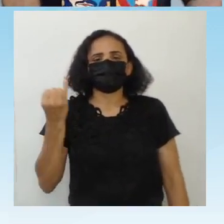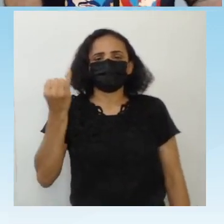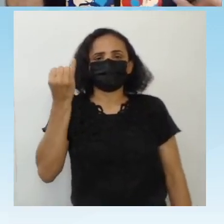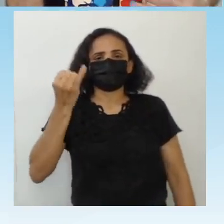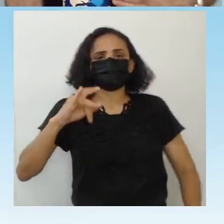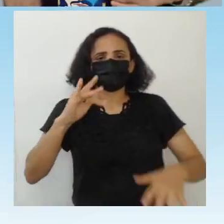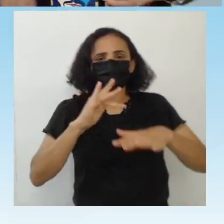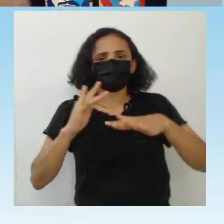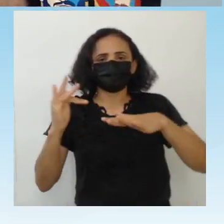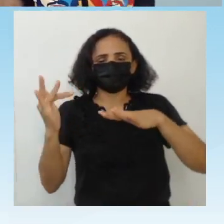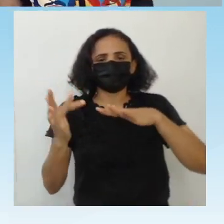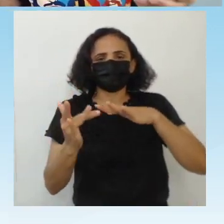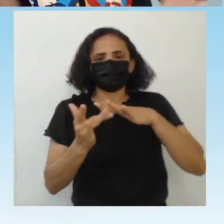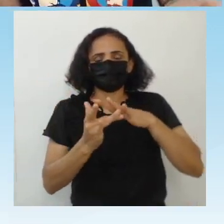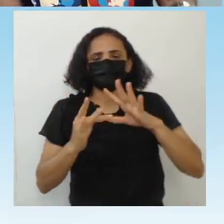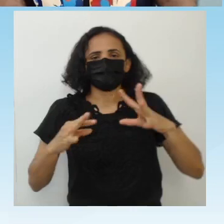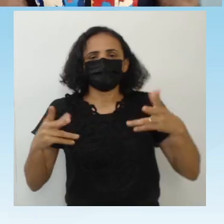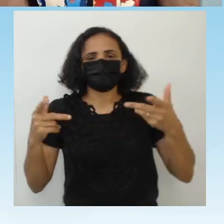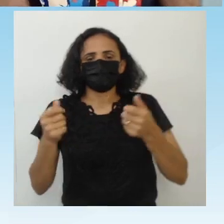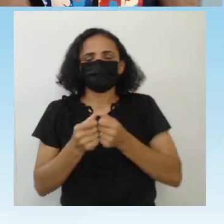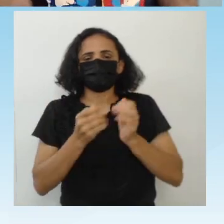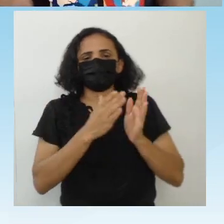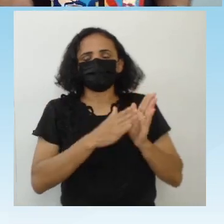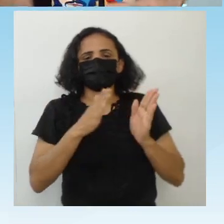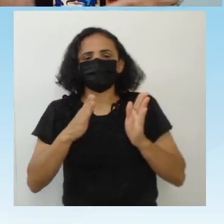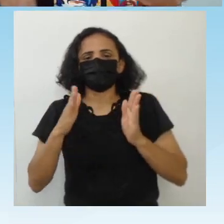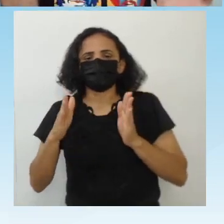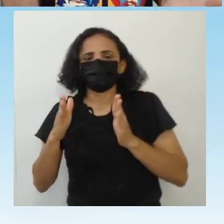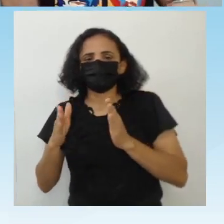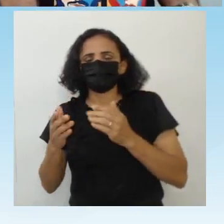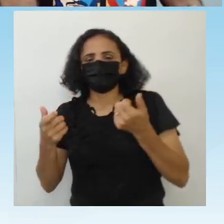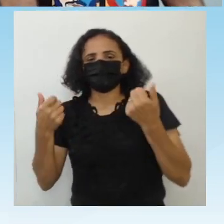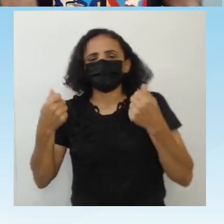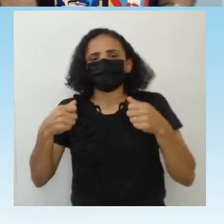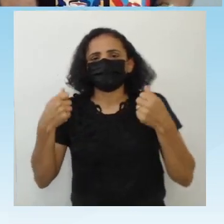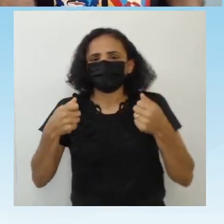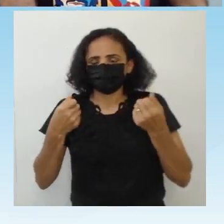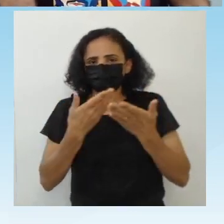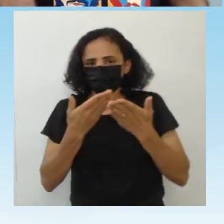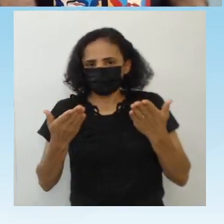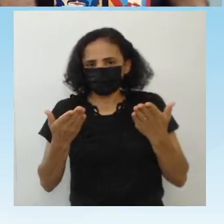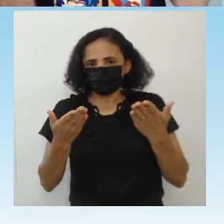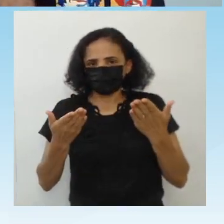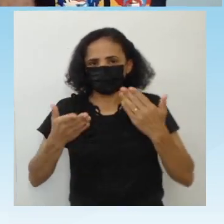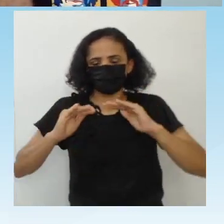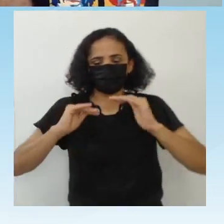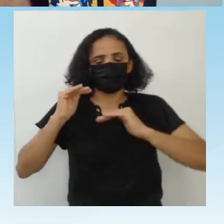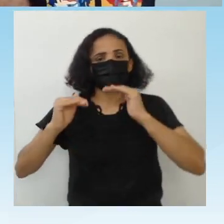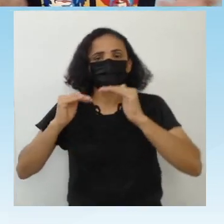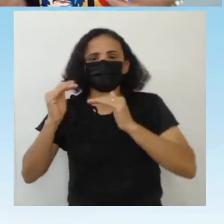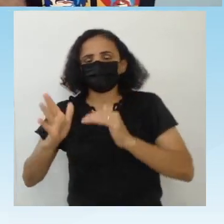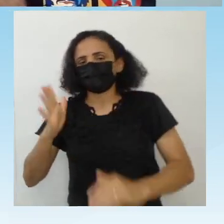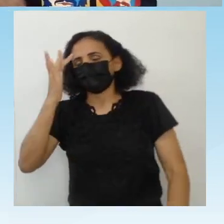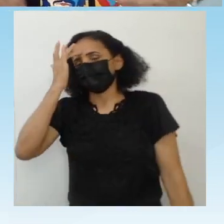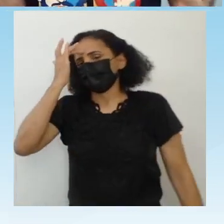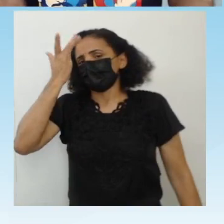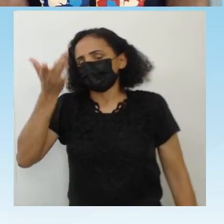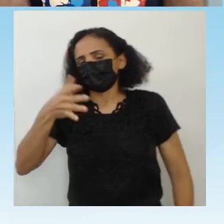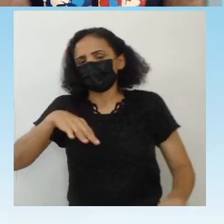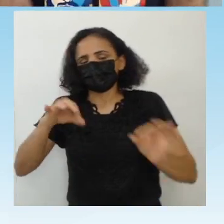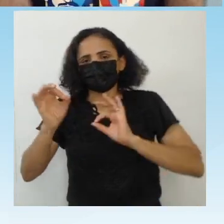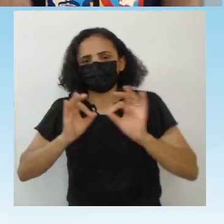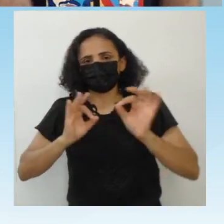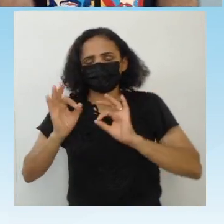redes sociais, com essas mídias eletrônicas e que se dão muito bem com elas e que facilmente eles se